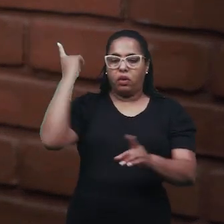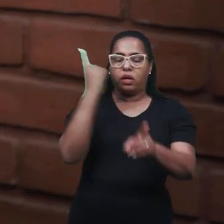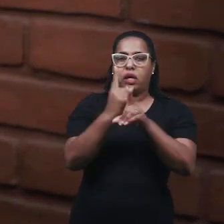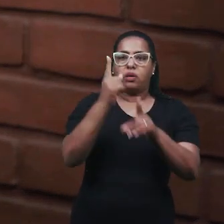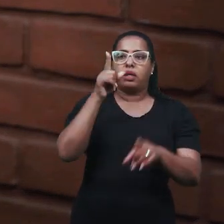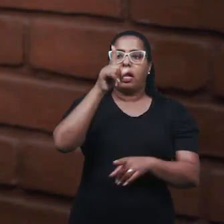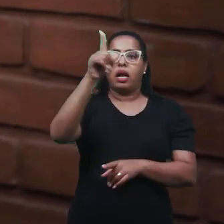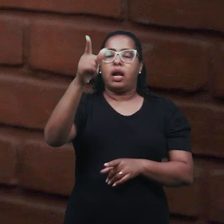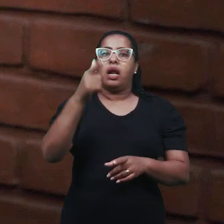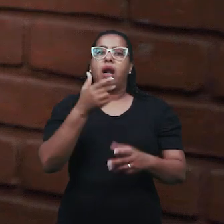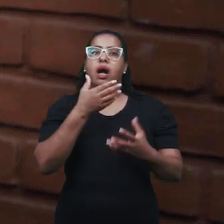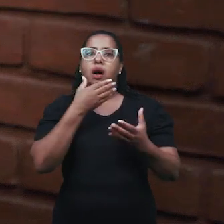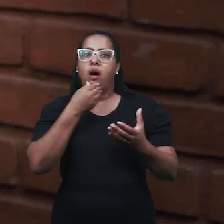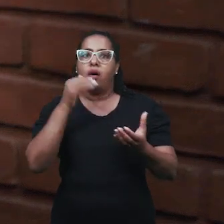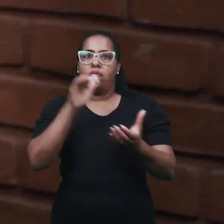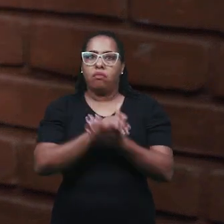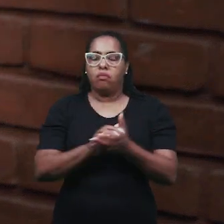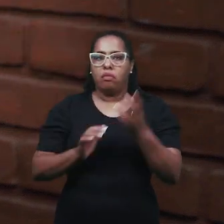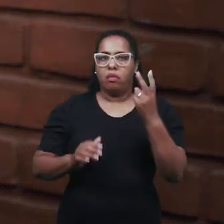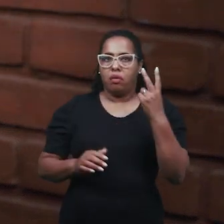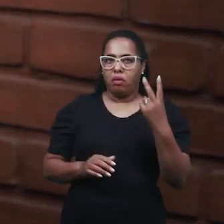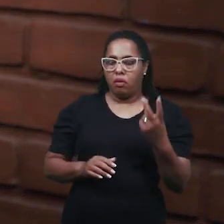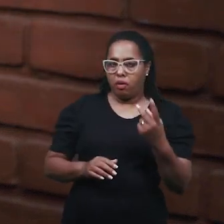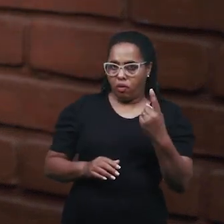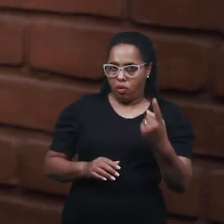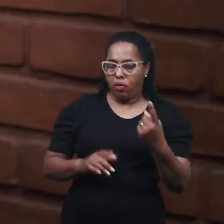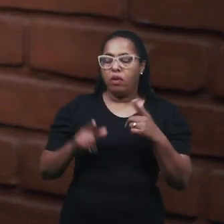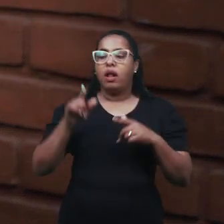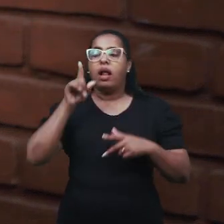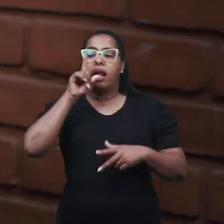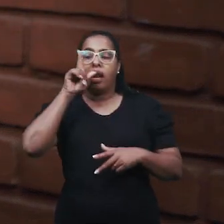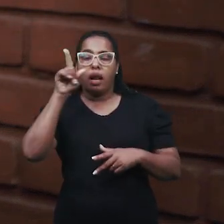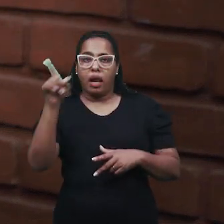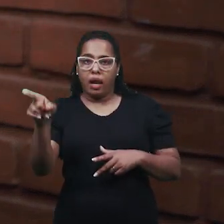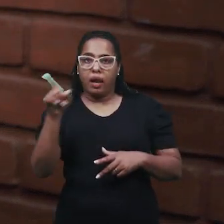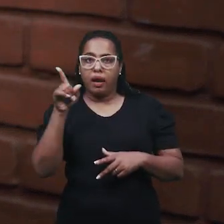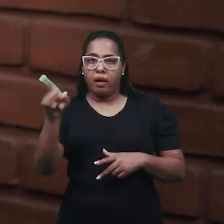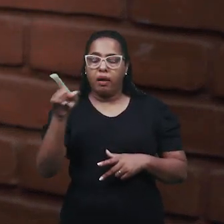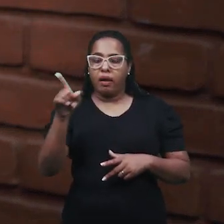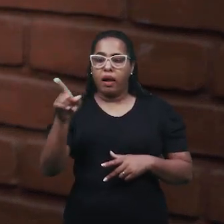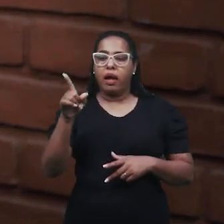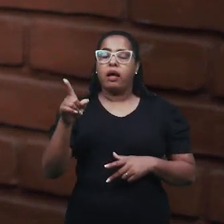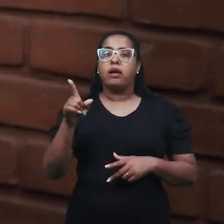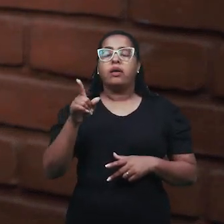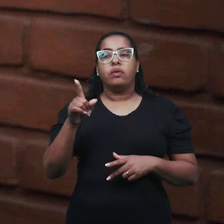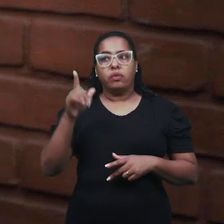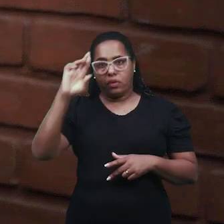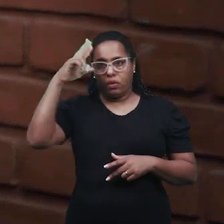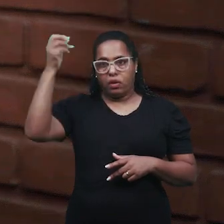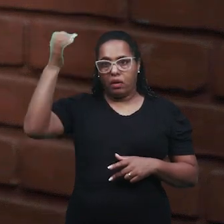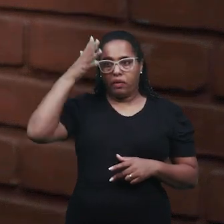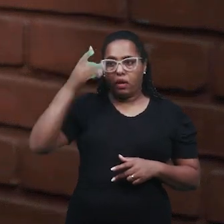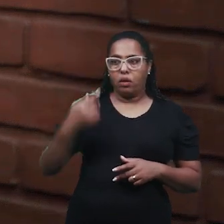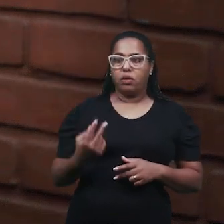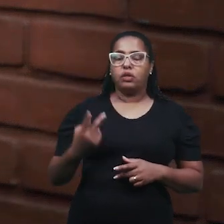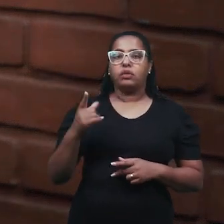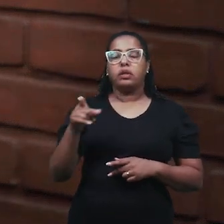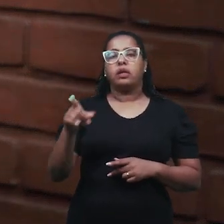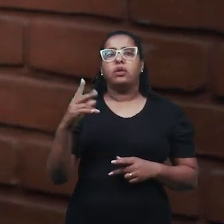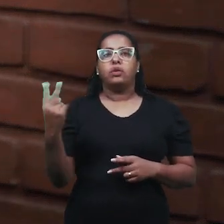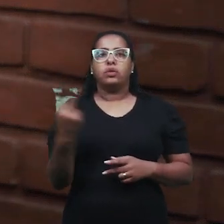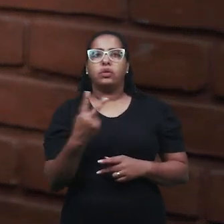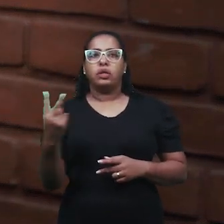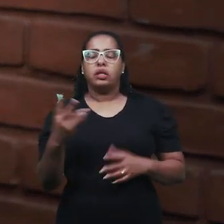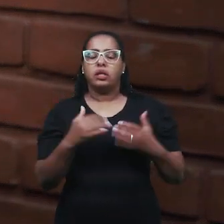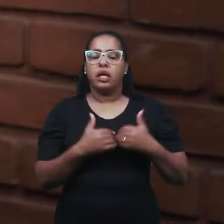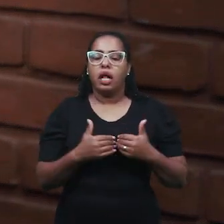na Rússia e o Senhor queria eles no Brasil. Nós não contamos nada da nossa experiência, por que nós saímos do Uzbequistão, o que